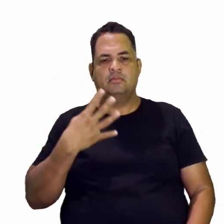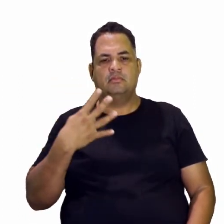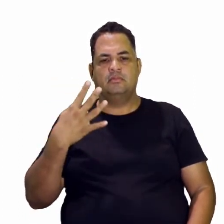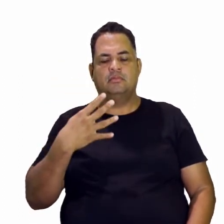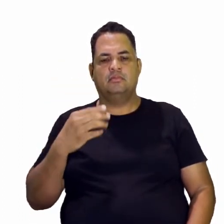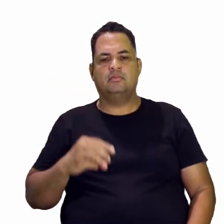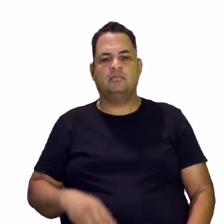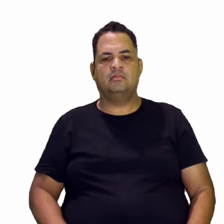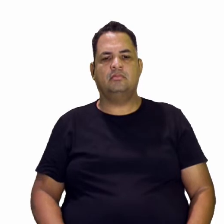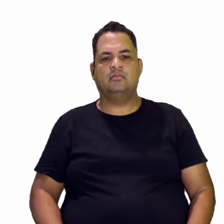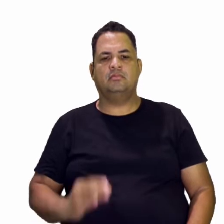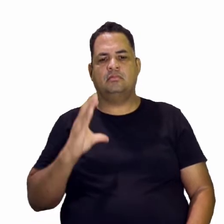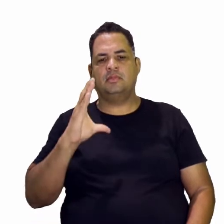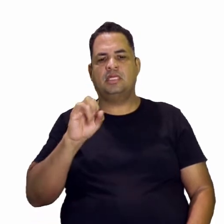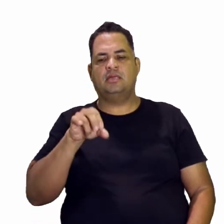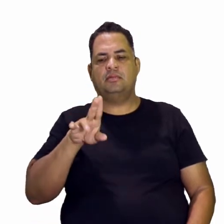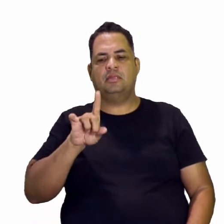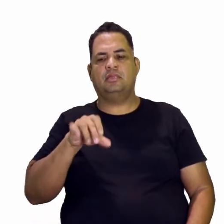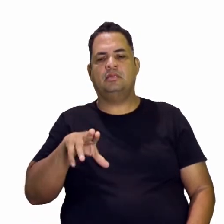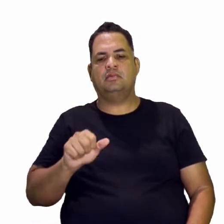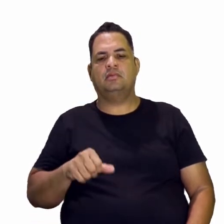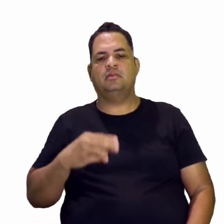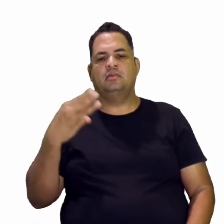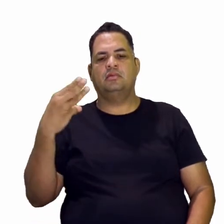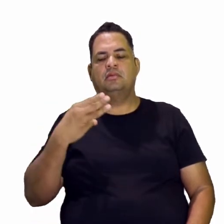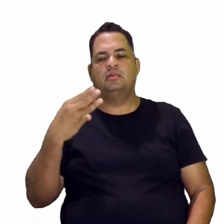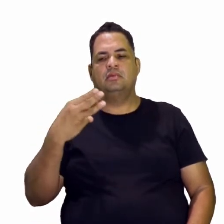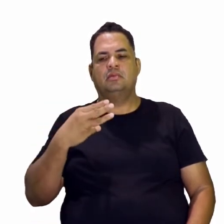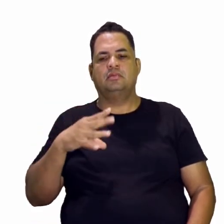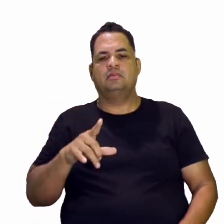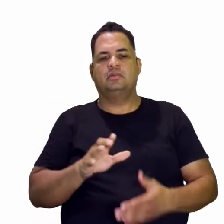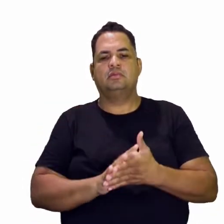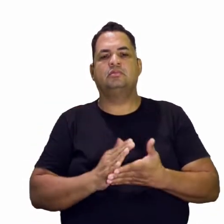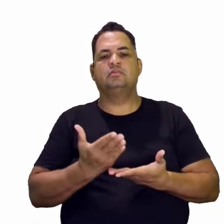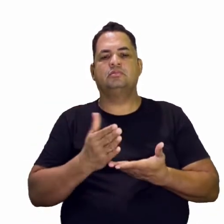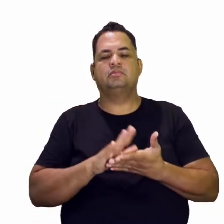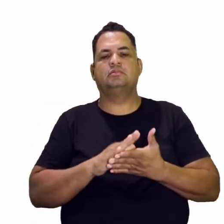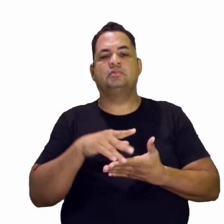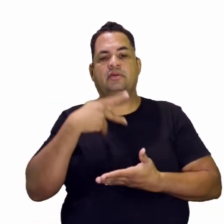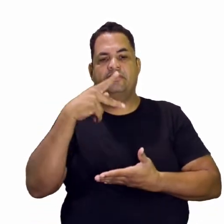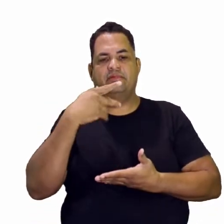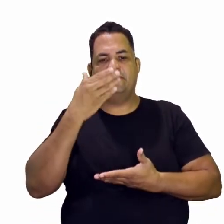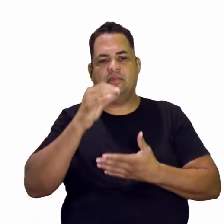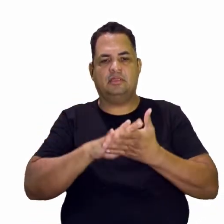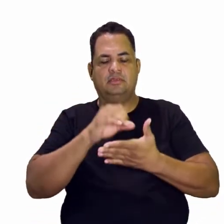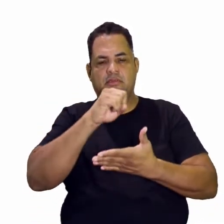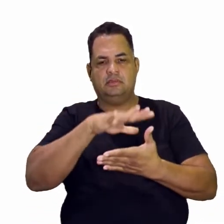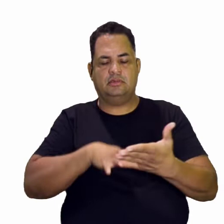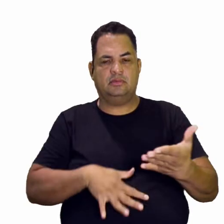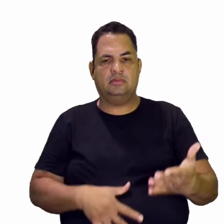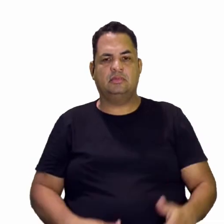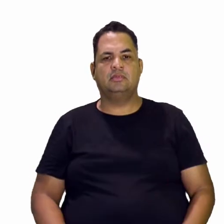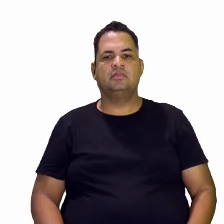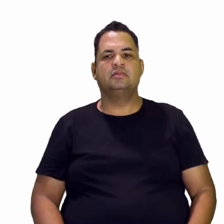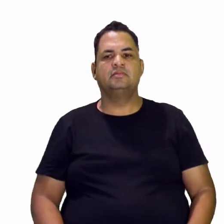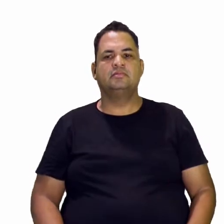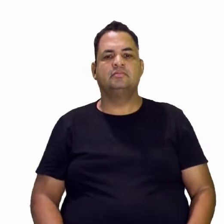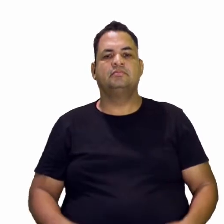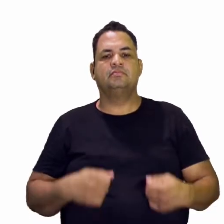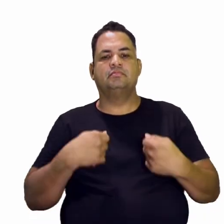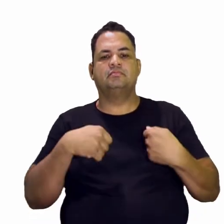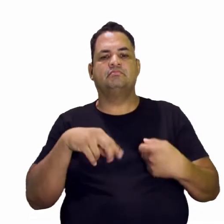quaternário, cambriano e o triássico que estão citados, mencionados aqui na questão. Aí, você